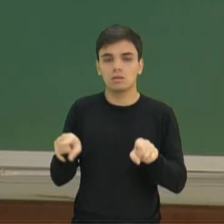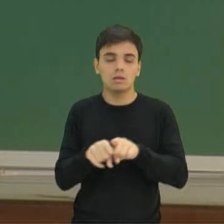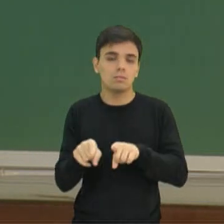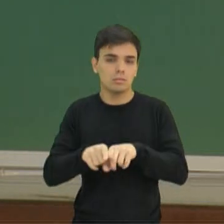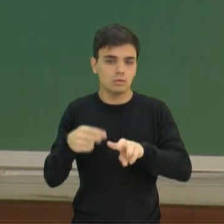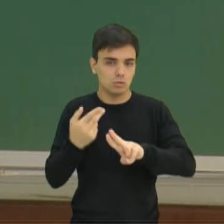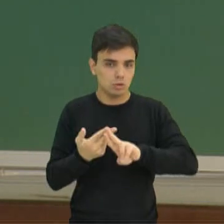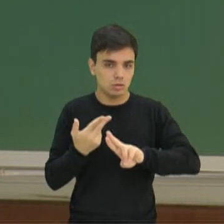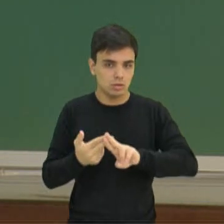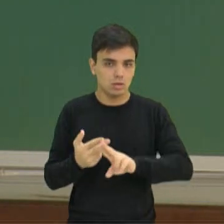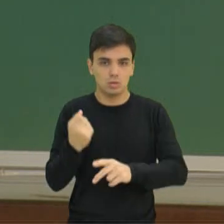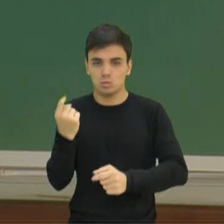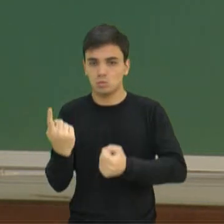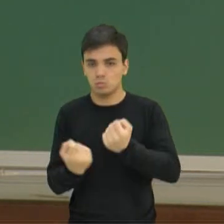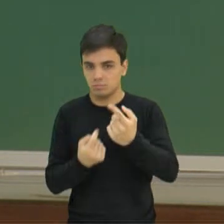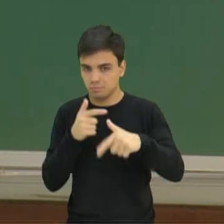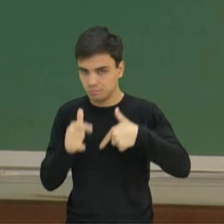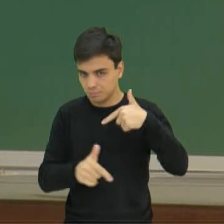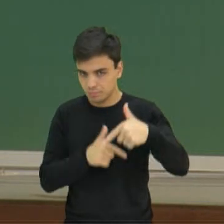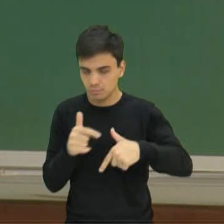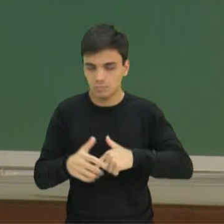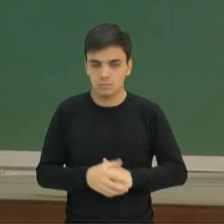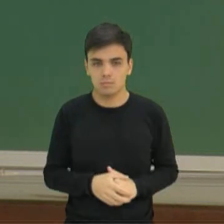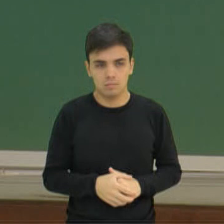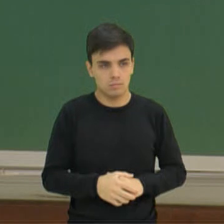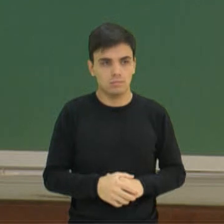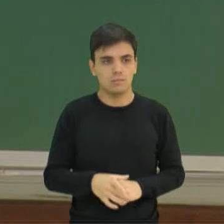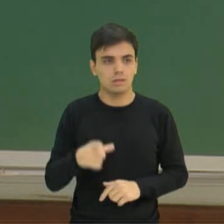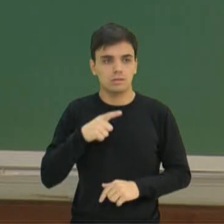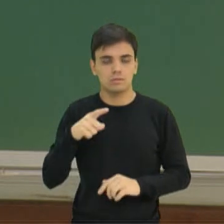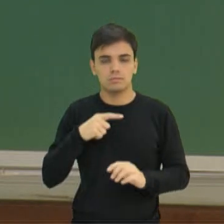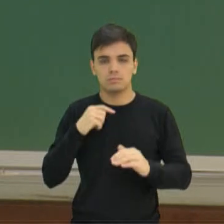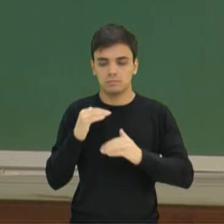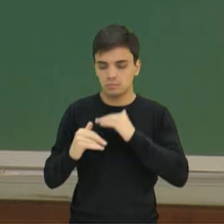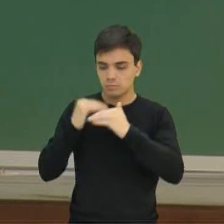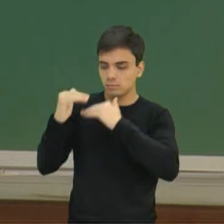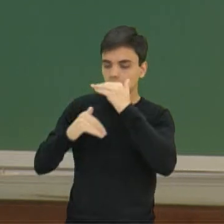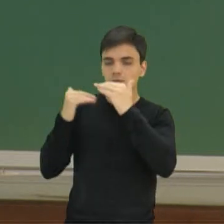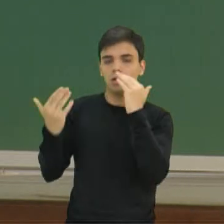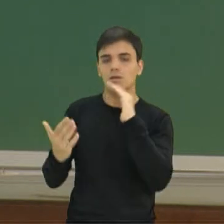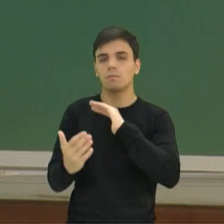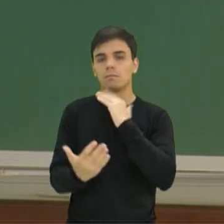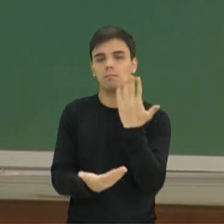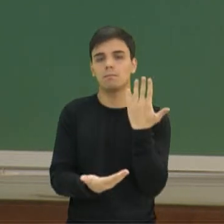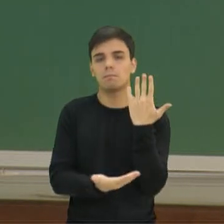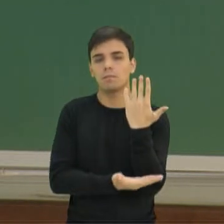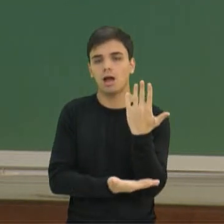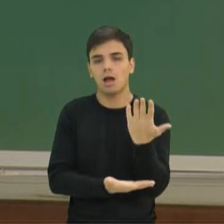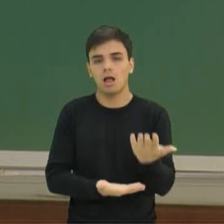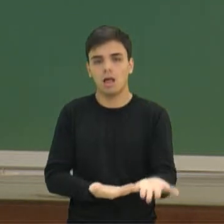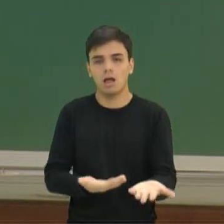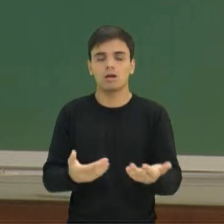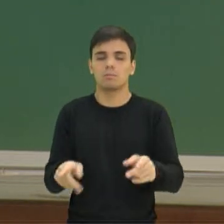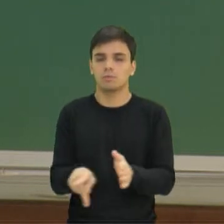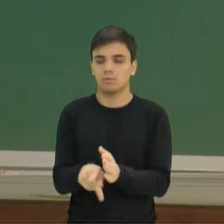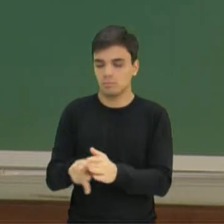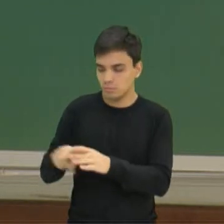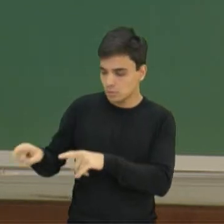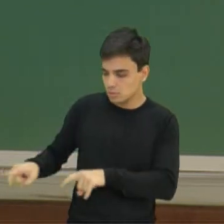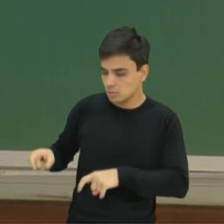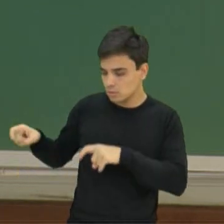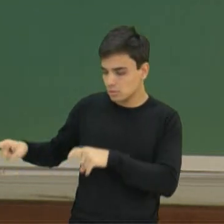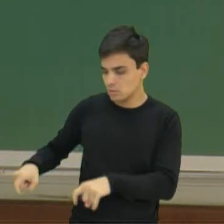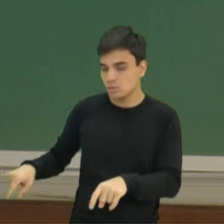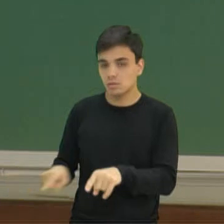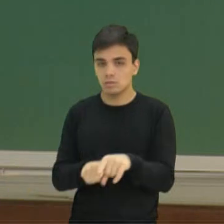ali para algumas atividades. Então também há esse processo ali de desmatamento, né? Para quê? Produção agrícola,